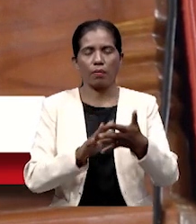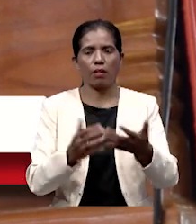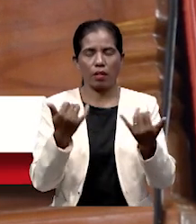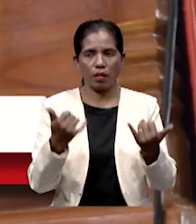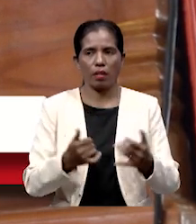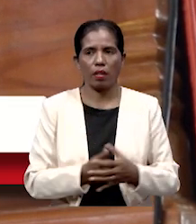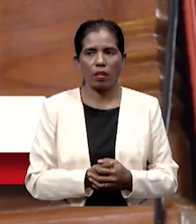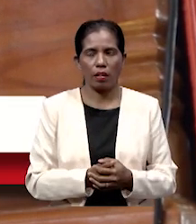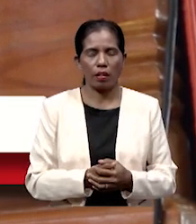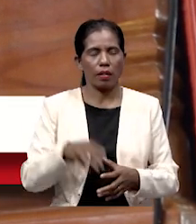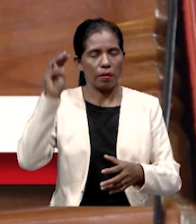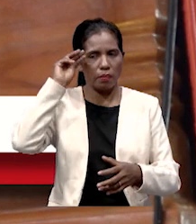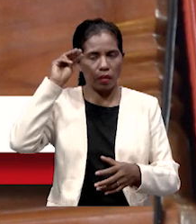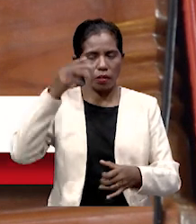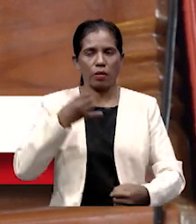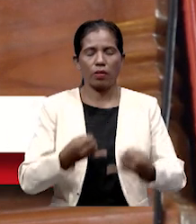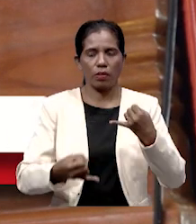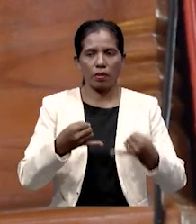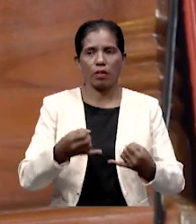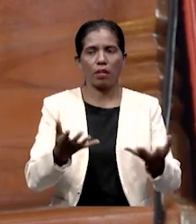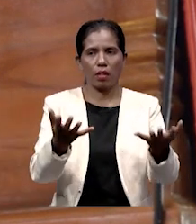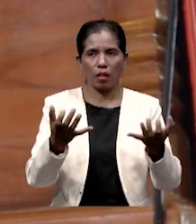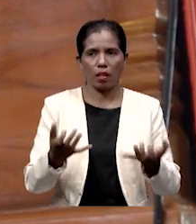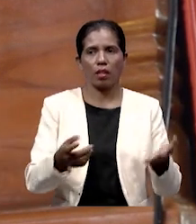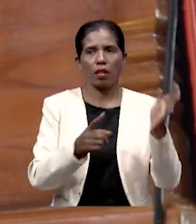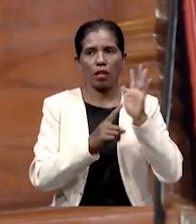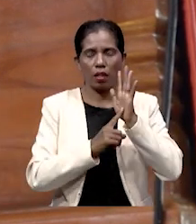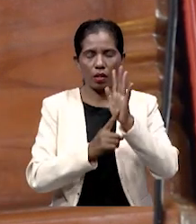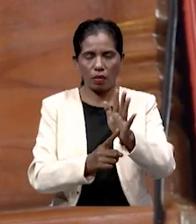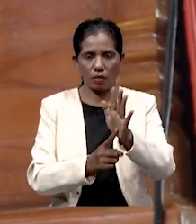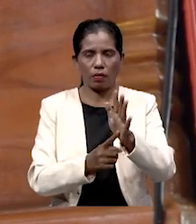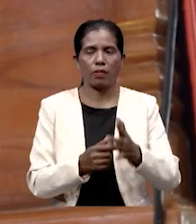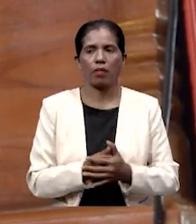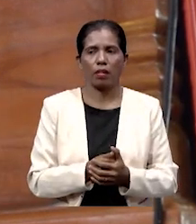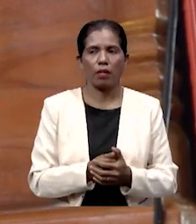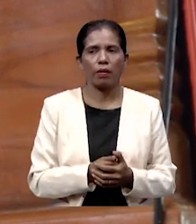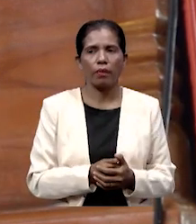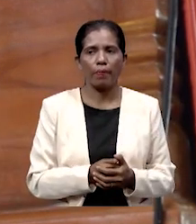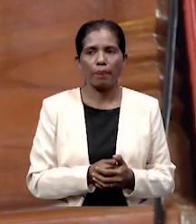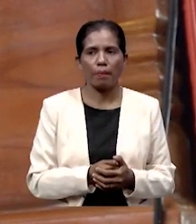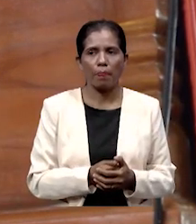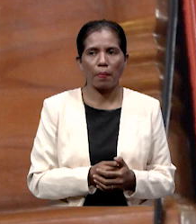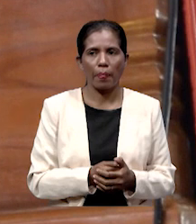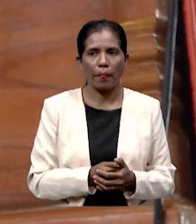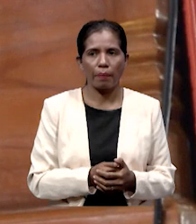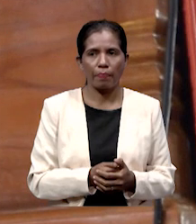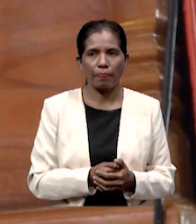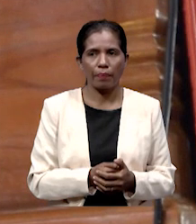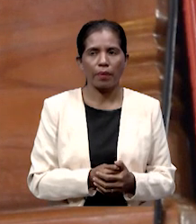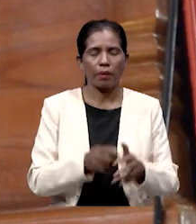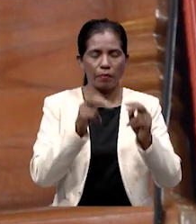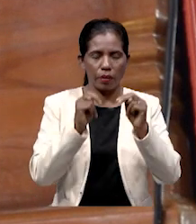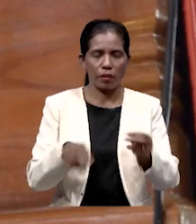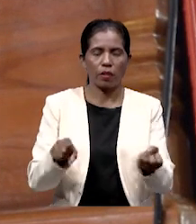Ministro da Justiça na Câmara, estou a aproveitar o aposentamento, Catar. Precisa de apoio que